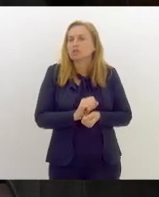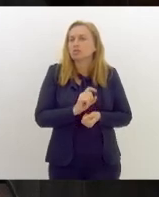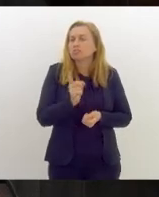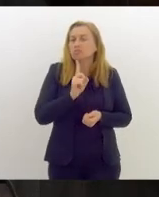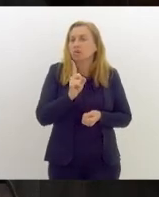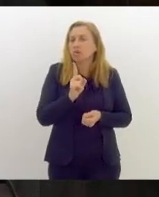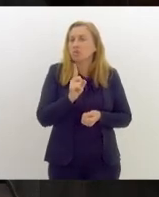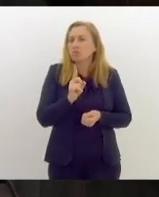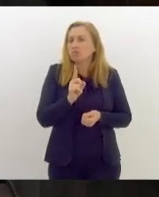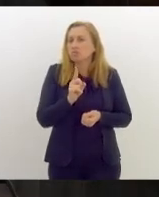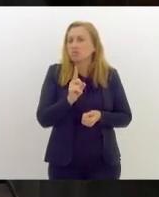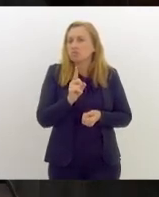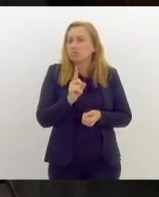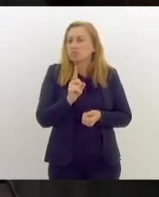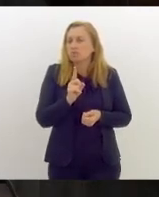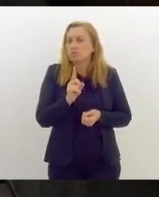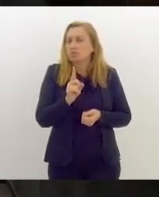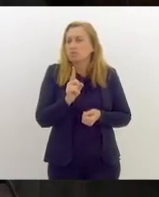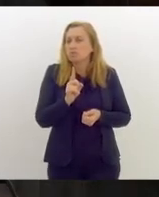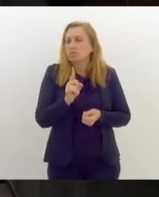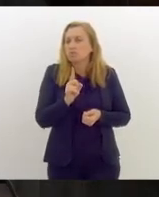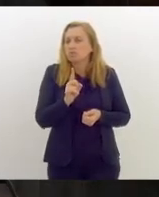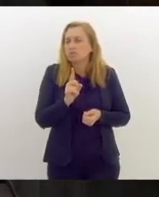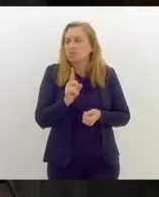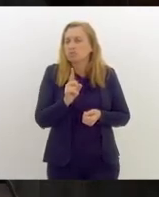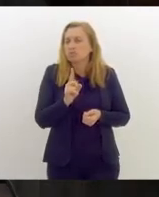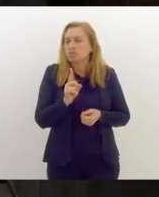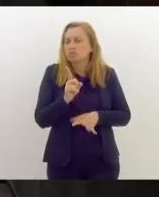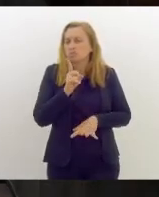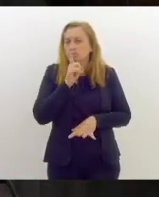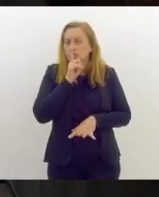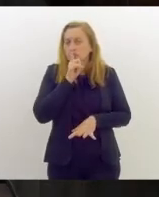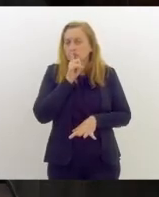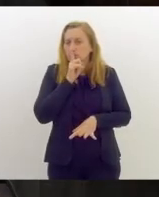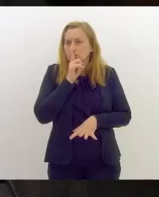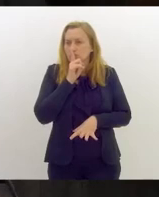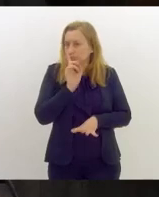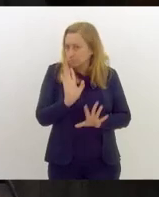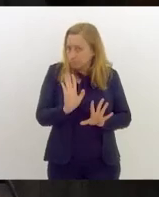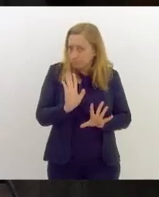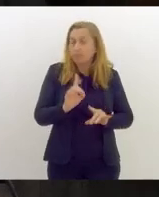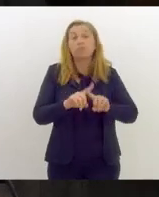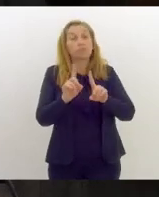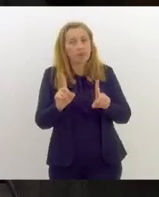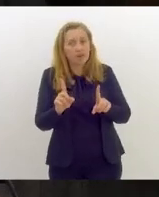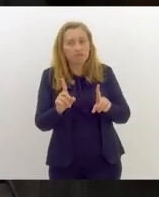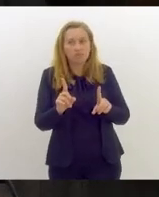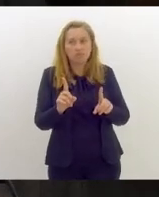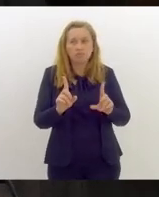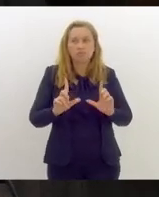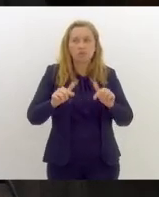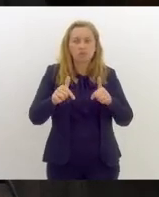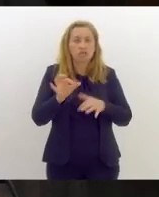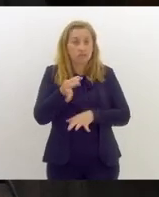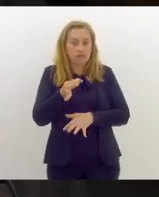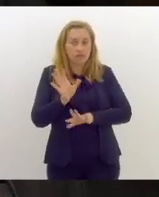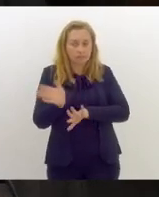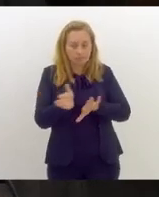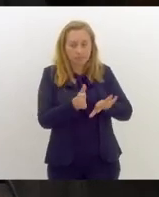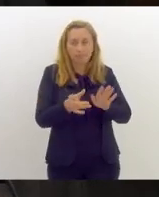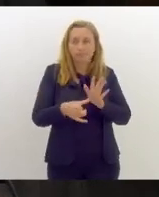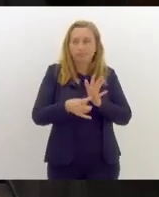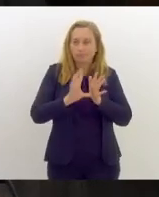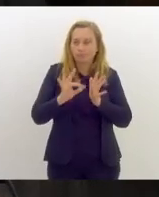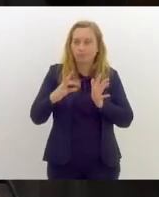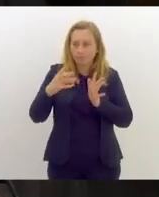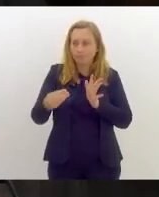não passaram é sobre silêncio aqui na Assembleia mas entretanto não tivemos nenhuma nenhuma atitude concreta antes porém